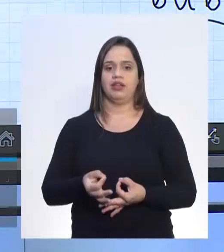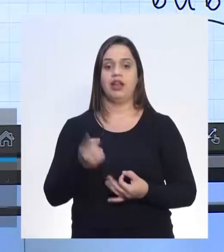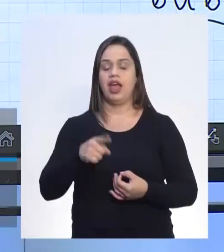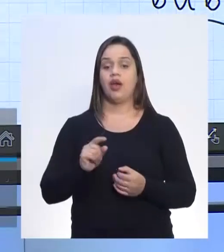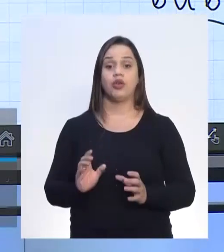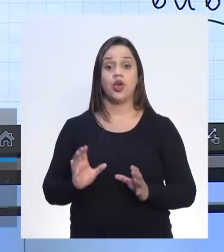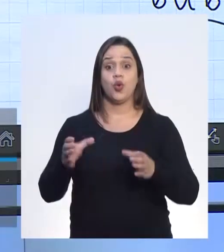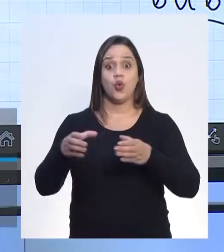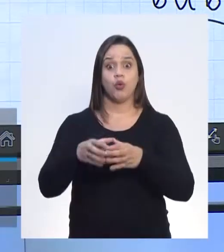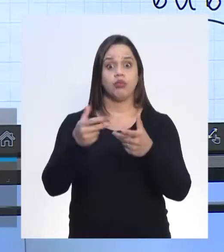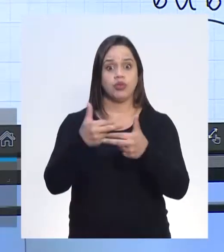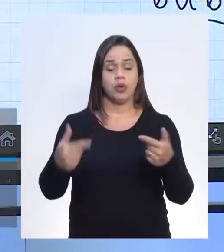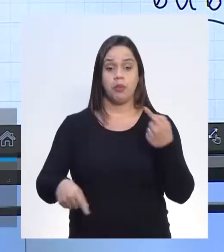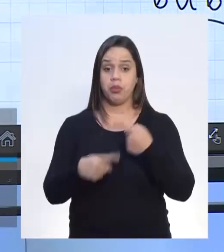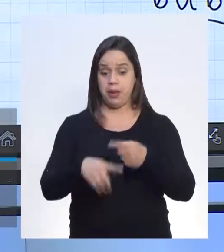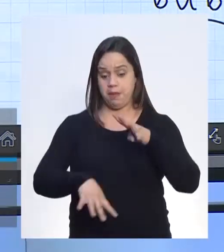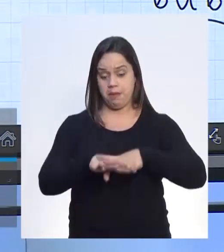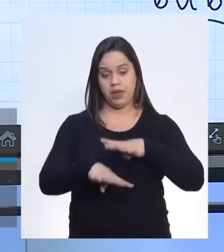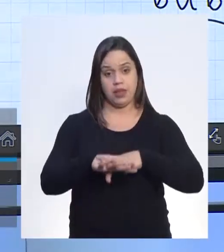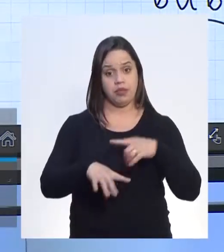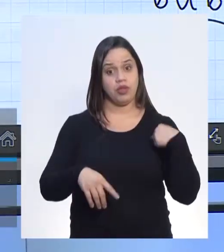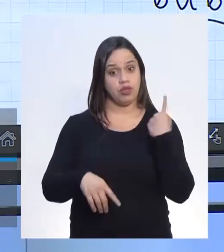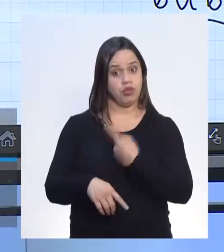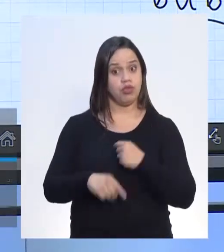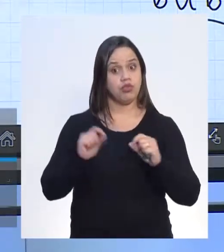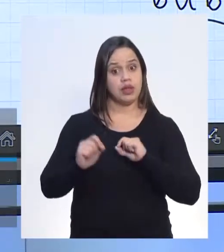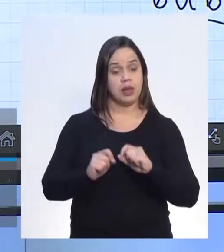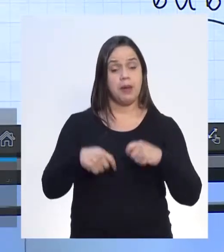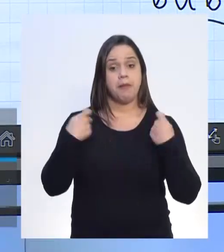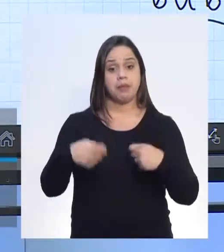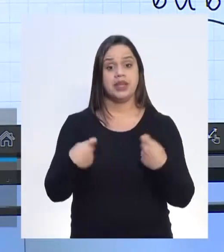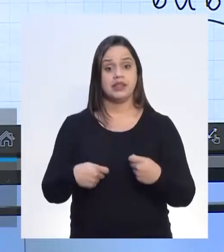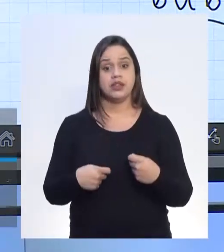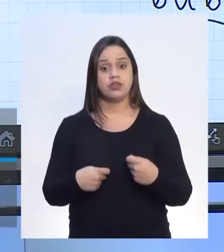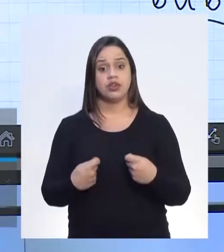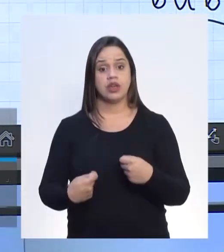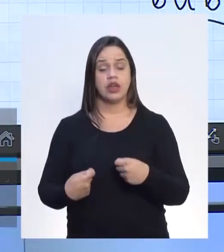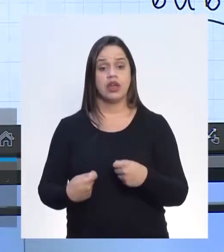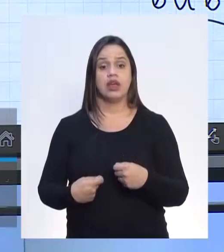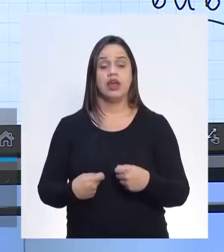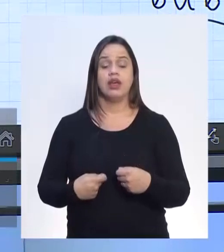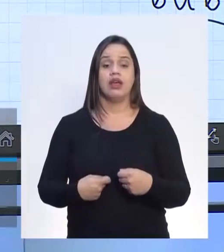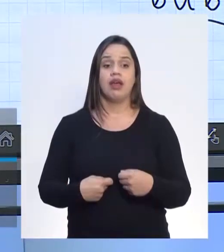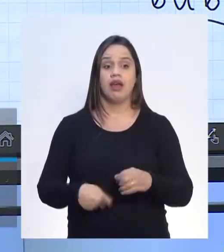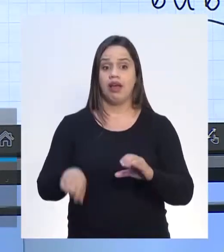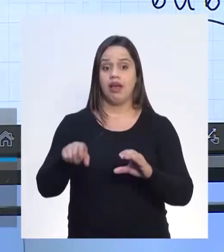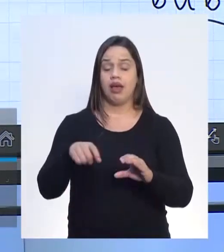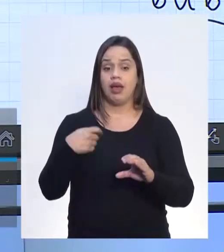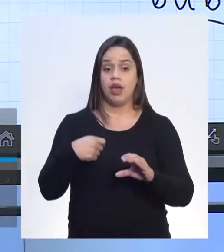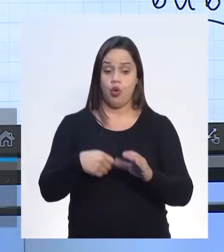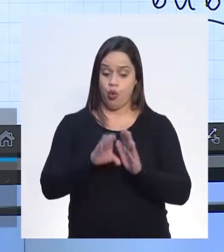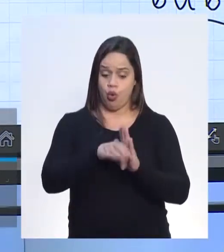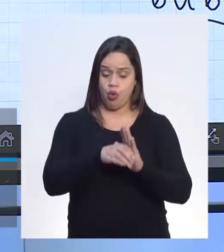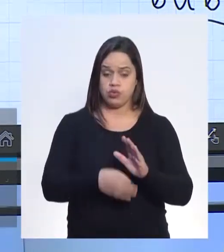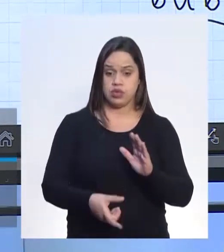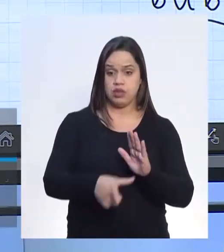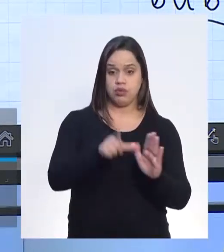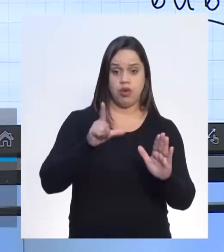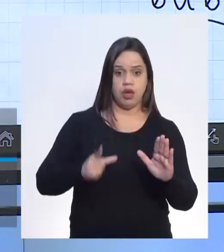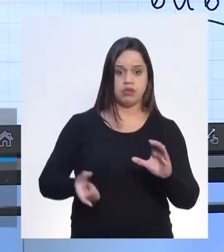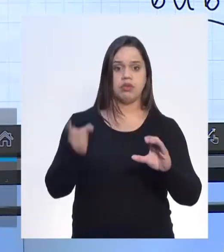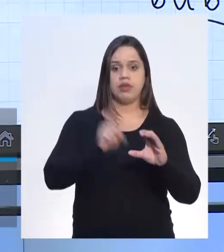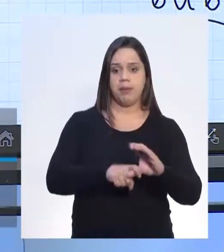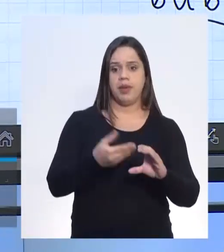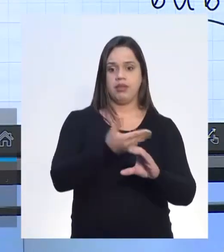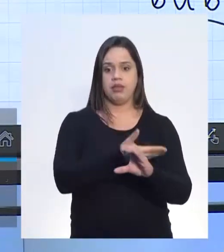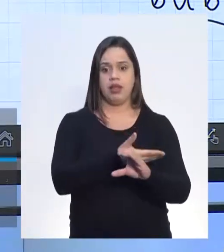de coisas, né? Matemática é algo que a gente sempre depende, né, de algo, de um conceito anterior. Aqui a gente está falando de monômios, mas veja,